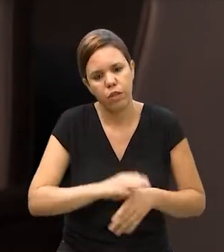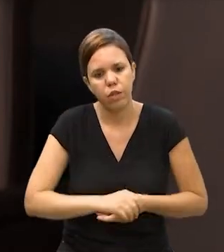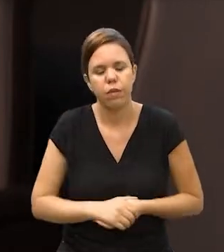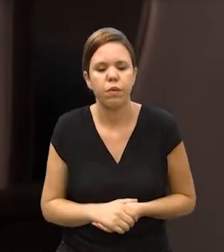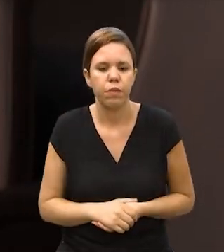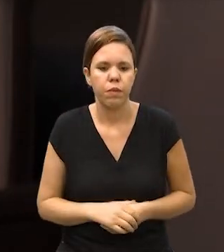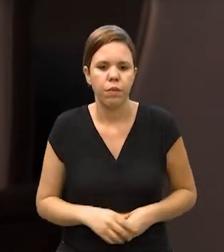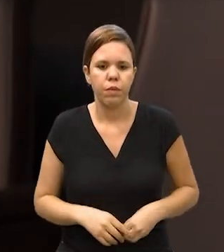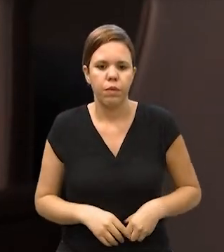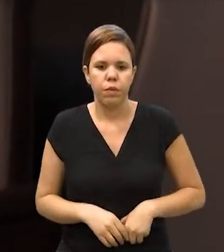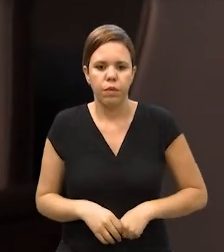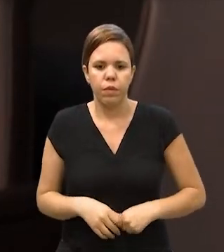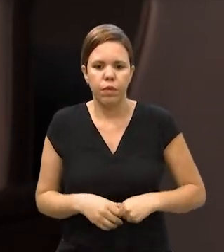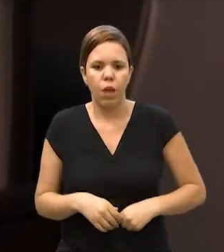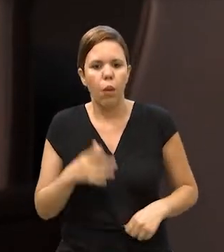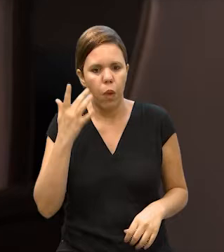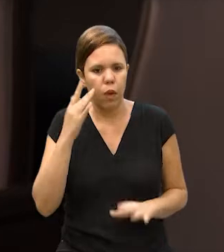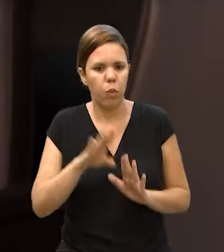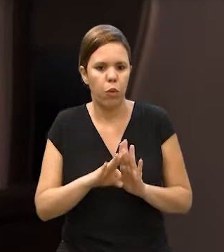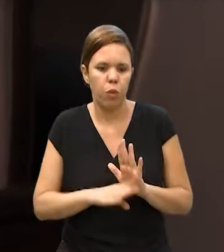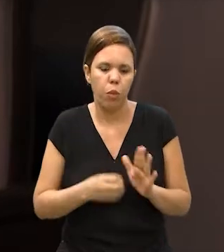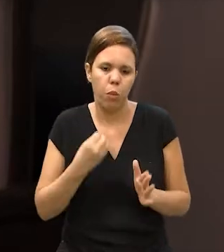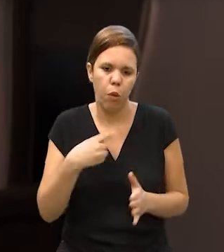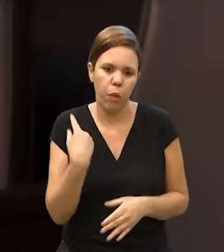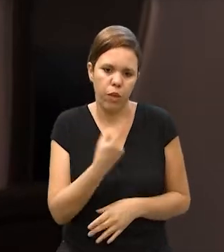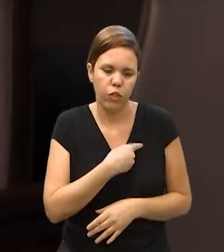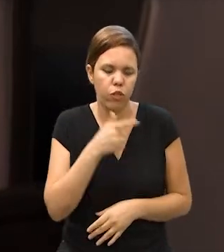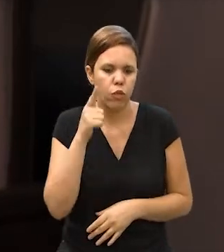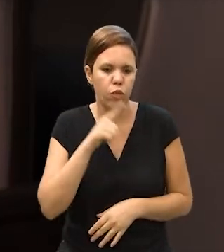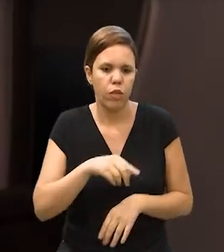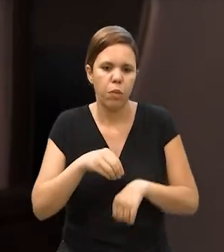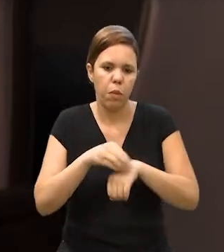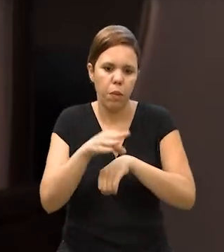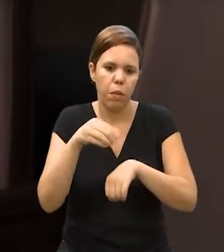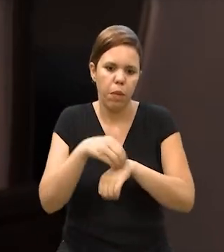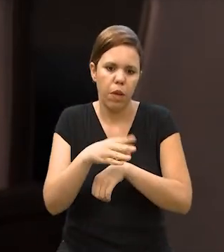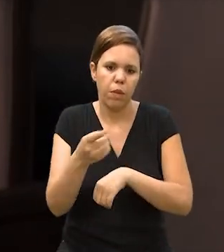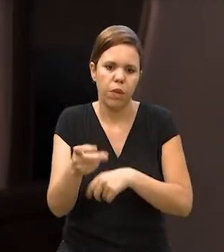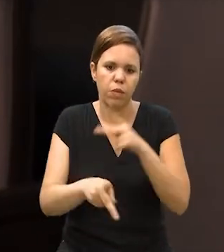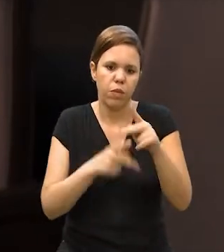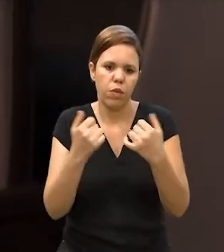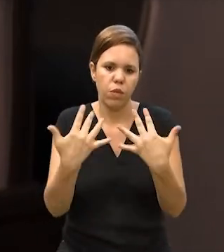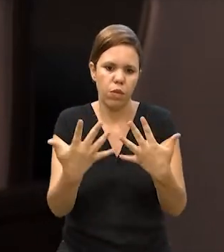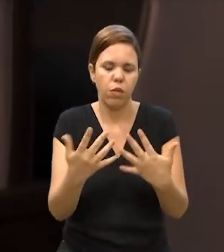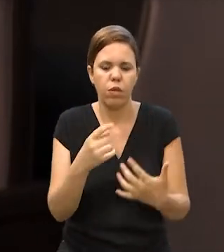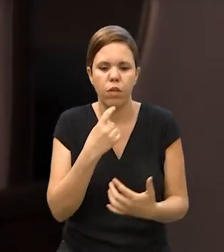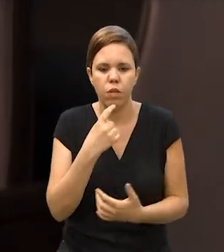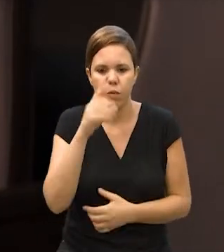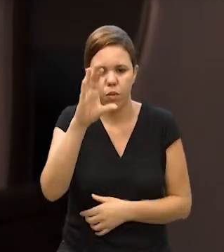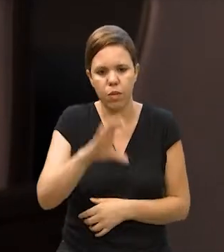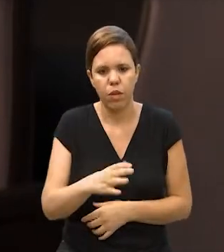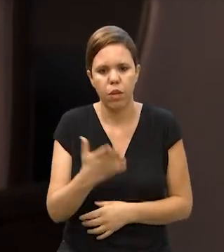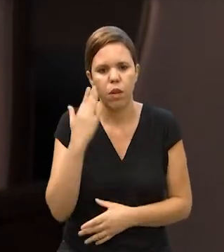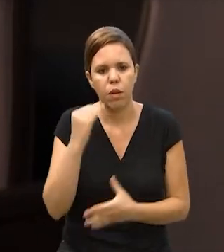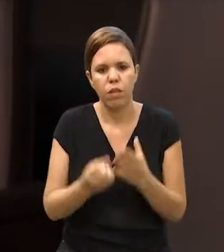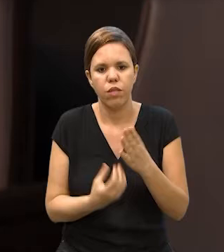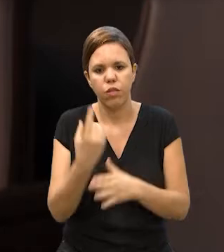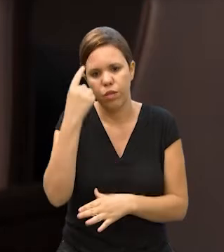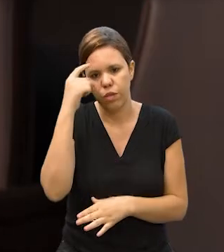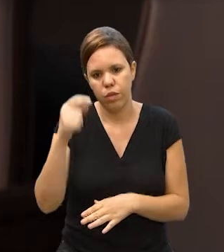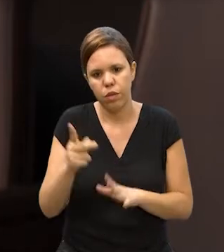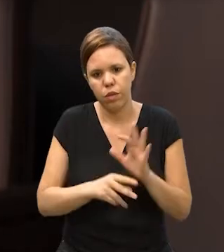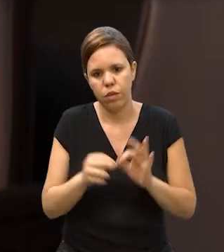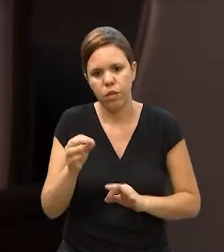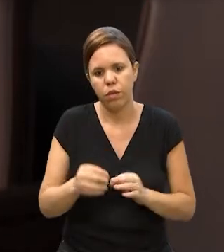ser um programa muito bom para a gente conseguir passar um pouco aí para a população de Campinas como é que surgem essas ideias aqui